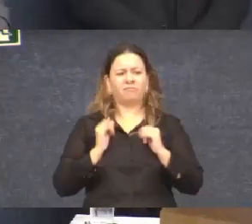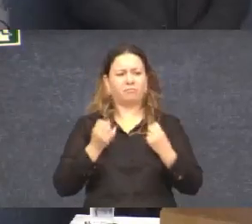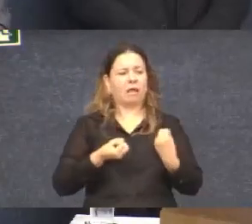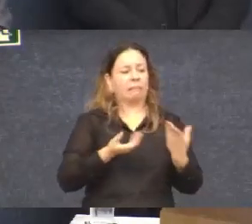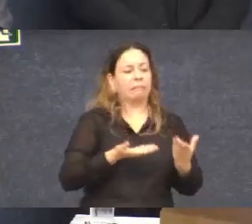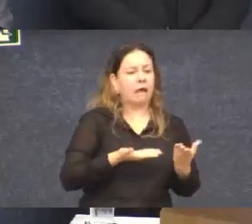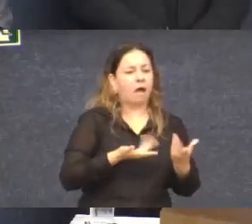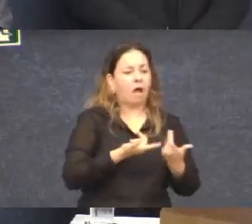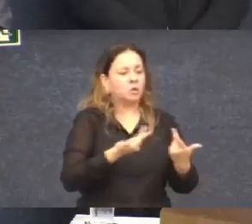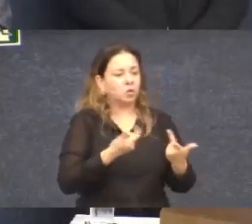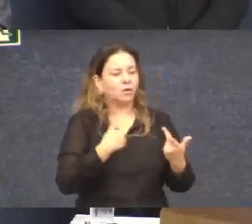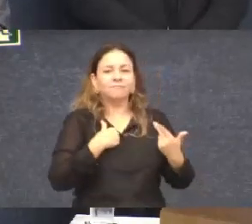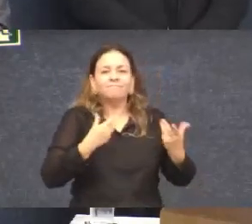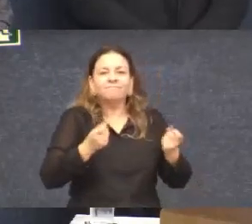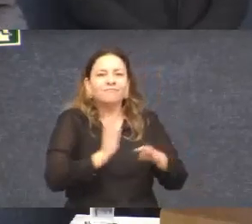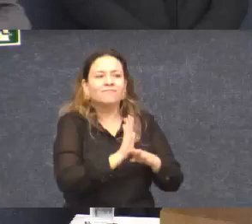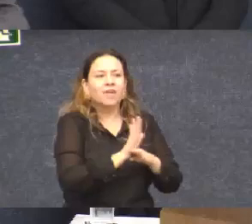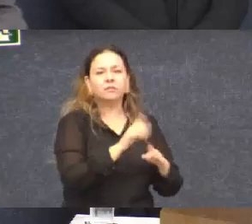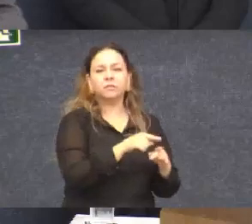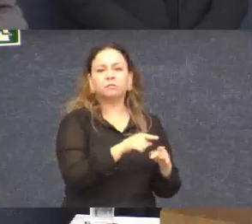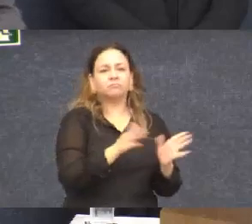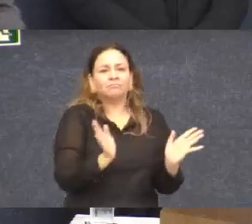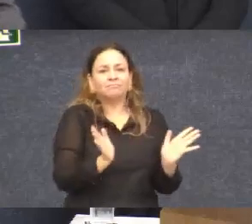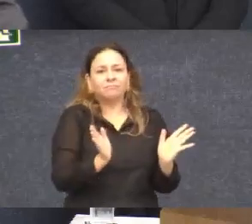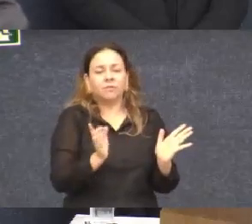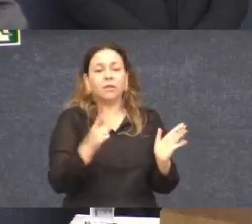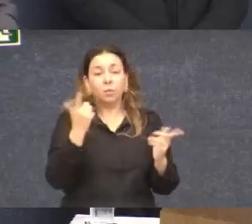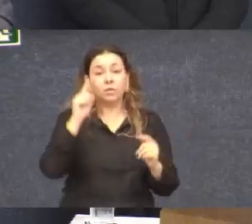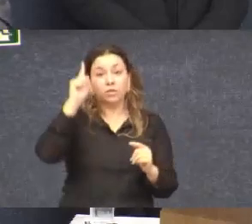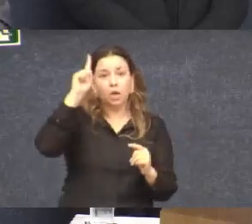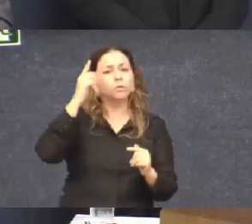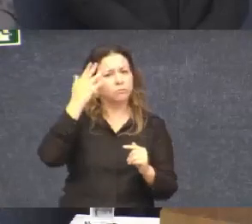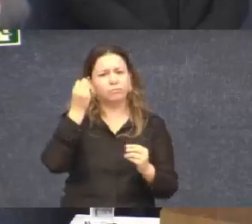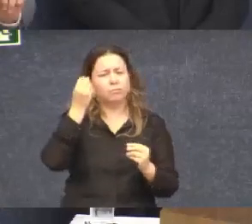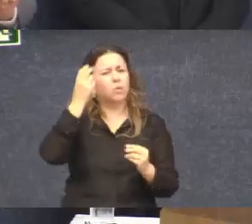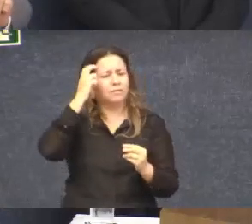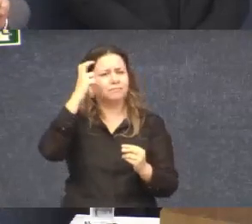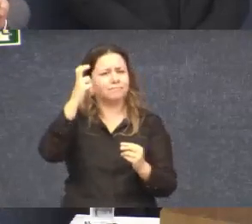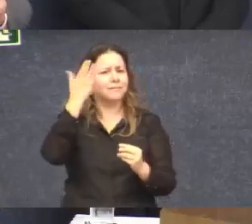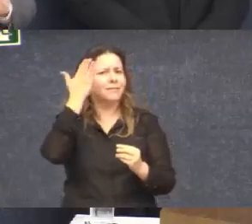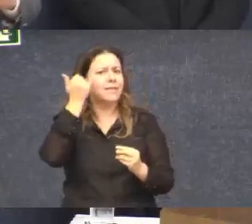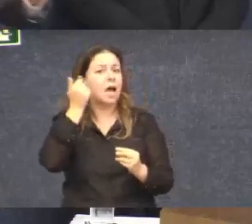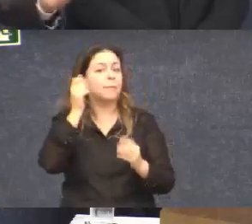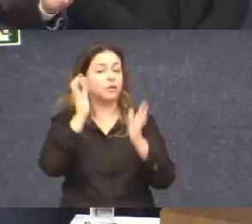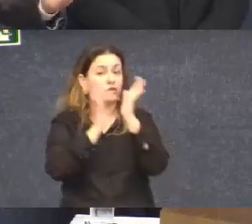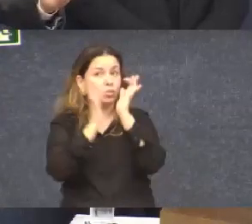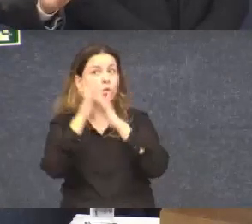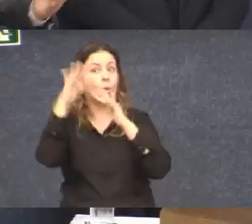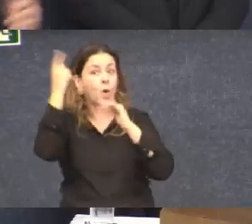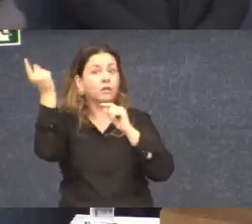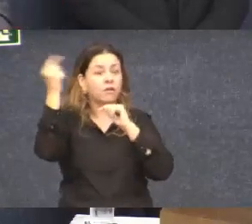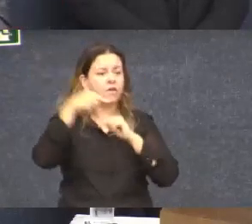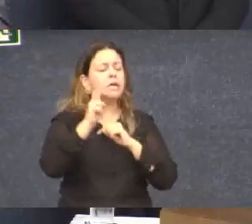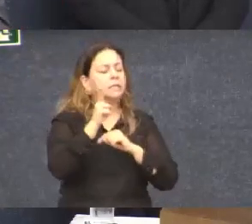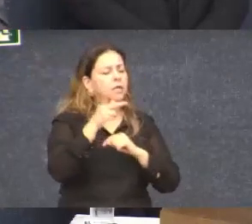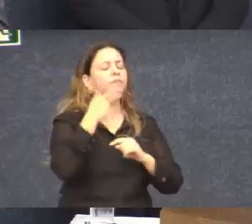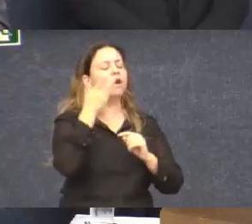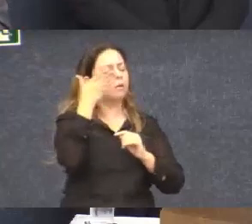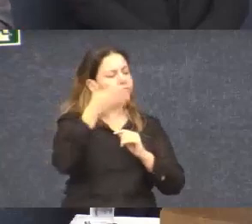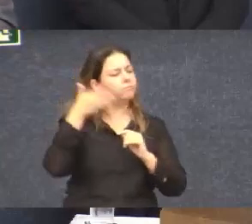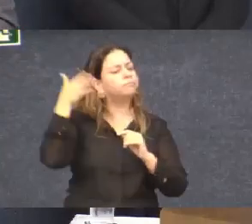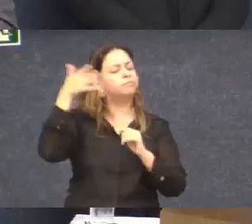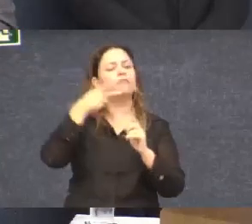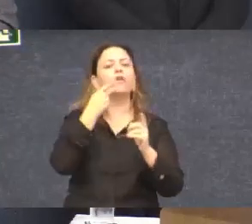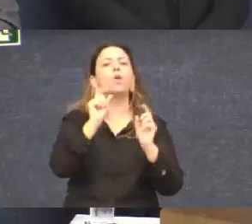um pouquinho do seu talento. E Deus é muito, de muita sabedoria, né? Jesus, quando veio, ele sempre pregou em